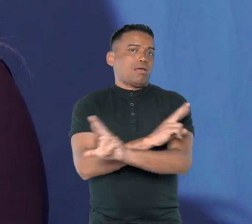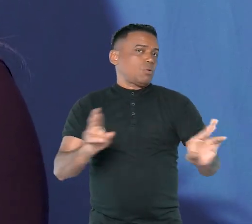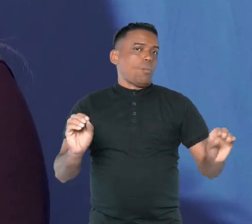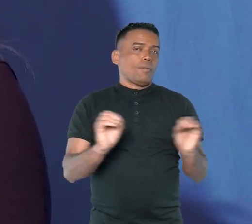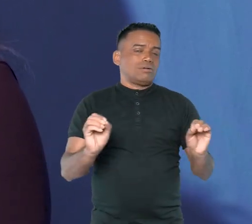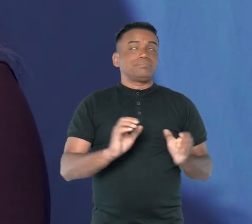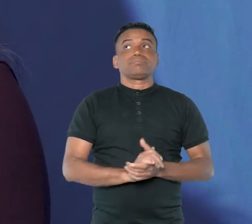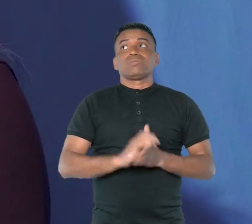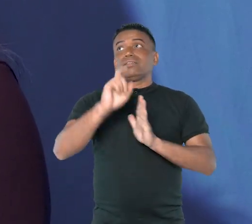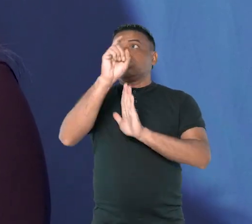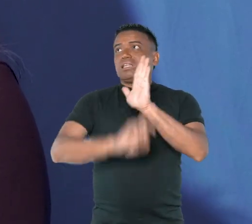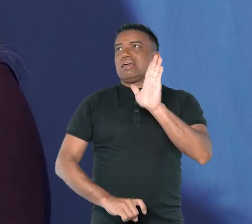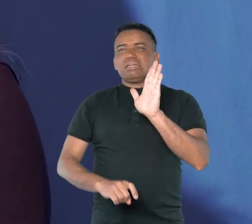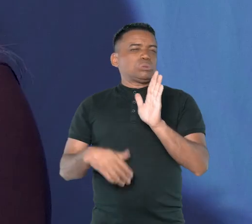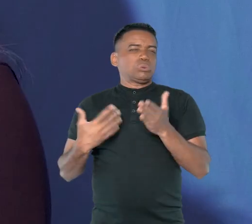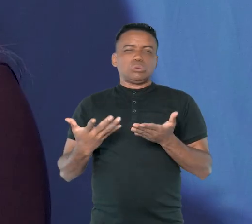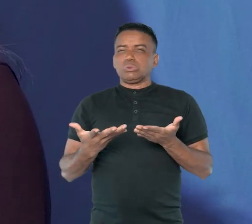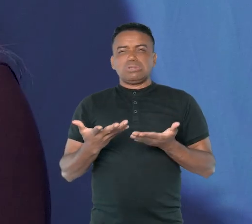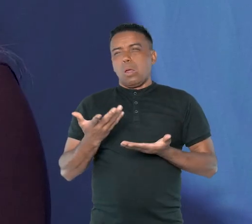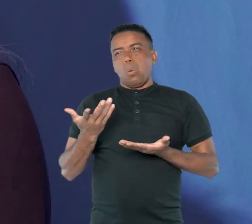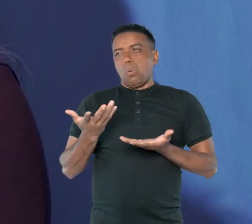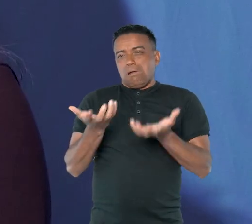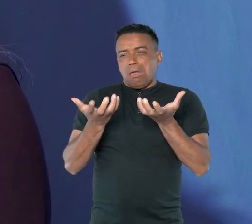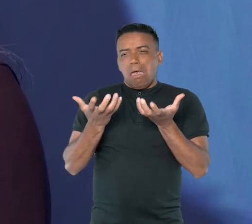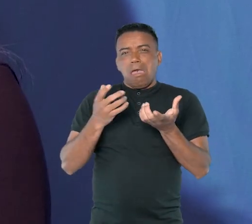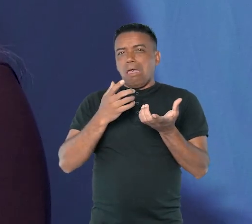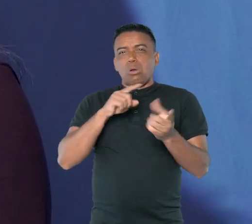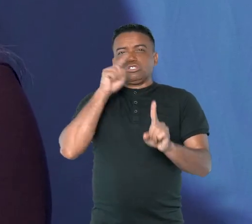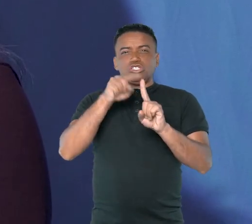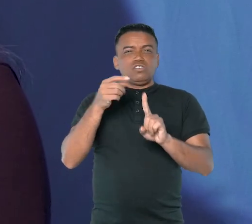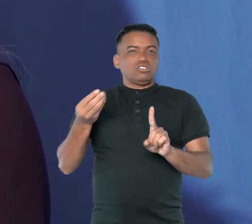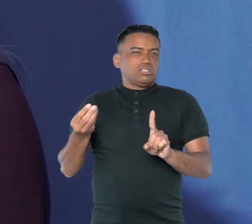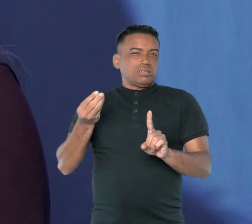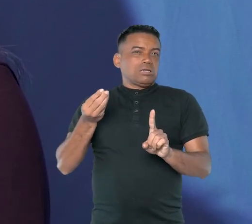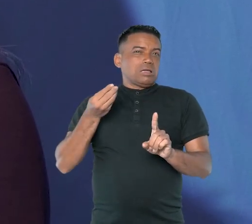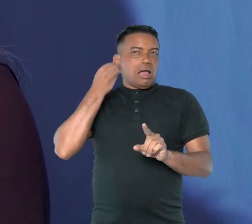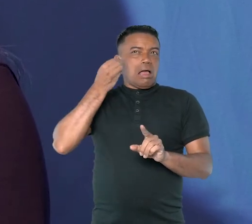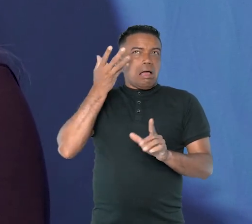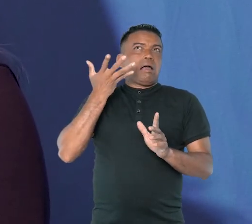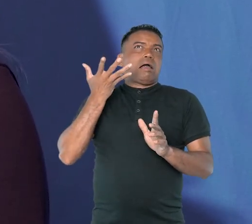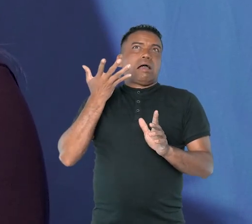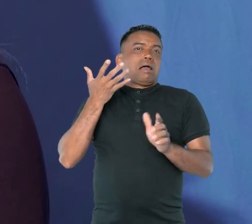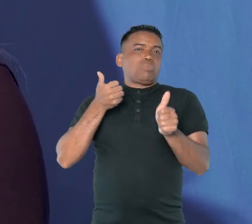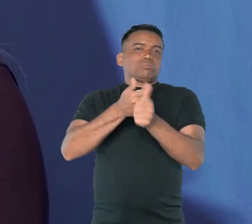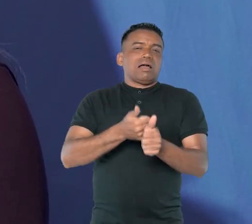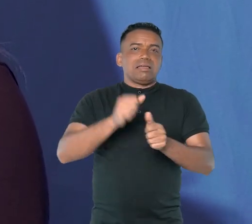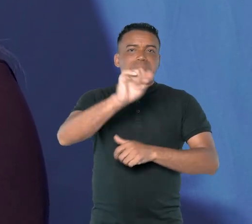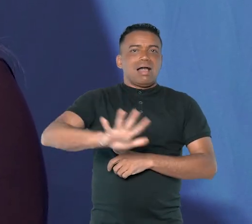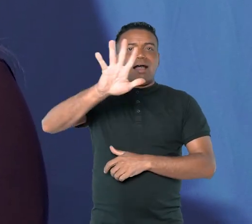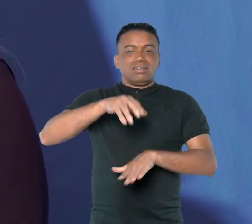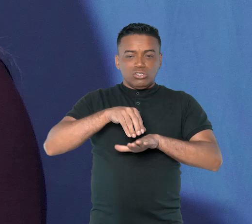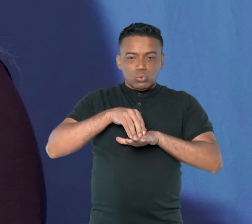estão longe de tentar se aproximar de qualquer imagem turística de um lugar, né? Quer dizer, eu não estou ali escrevendo